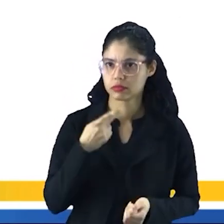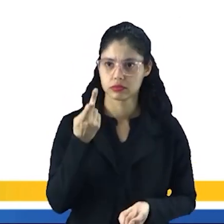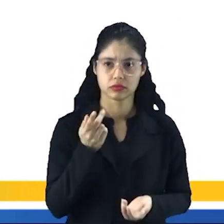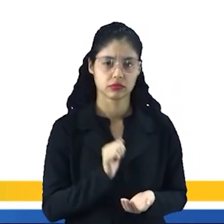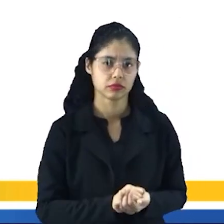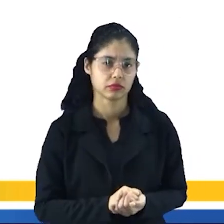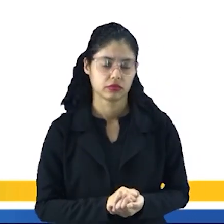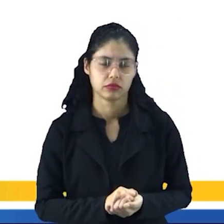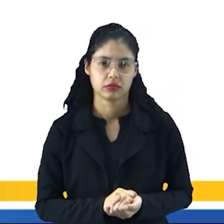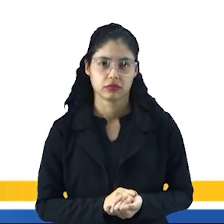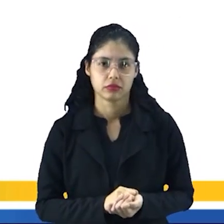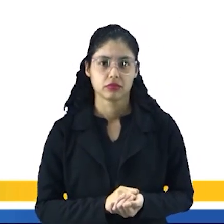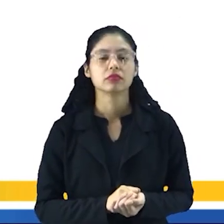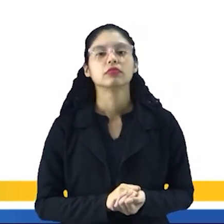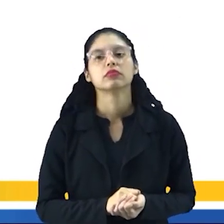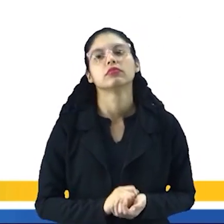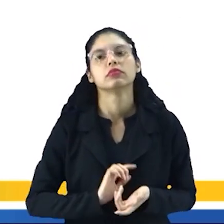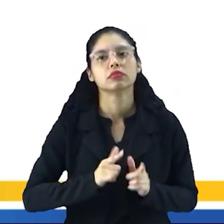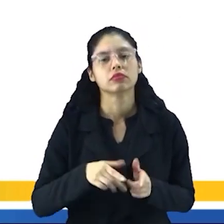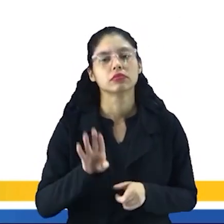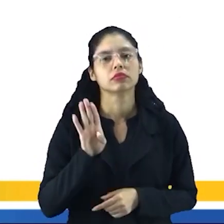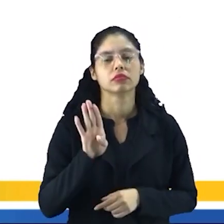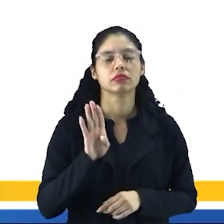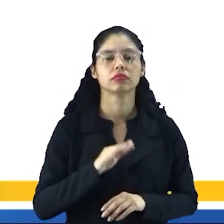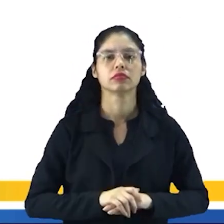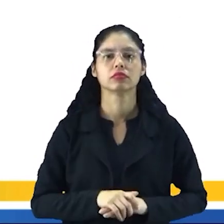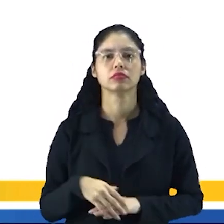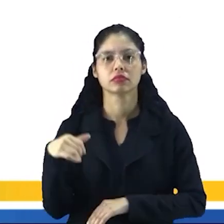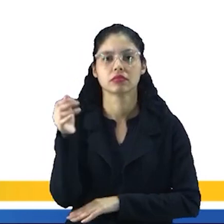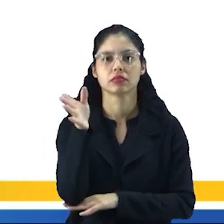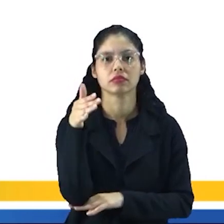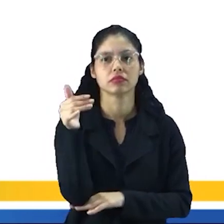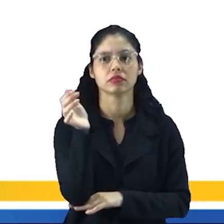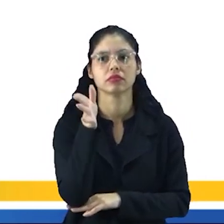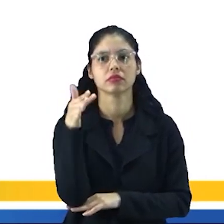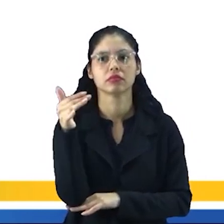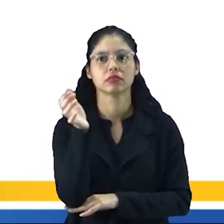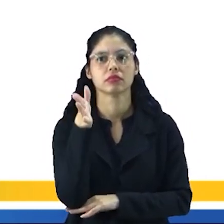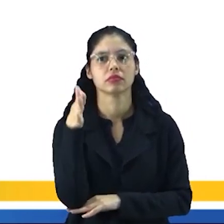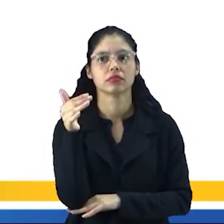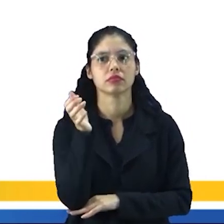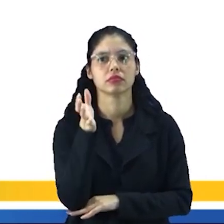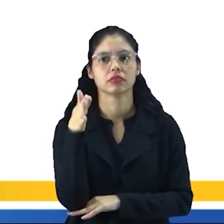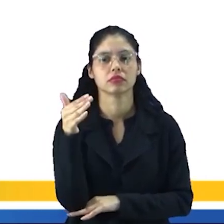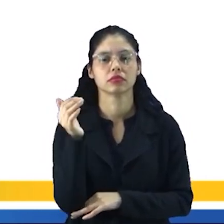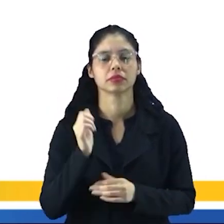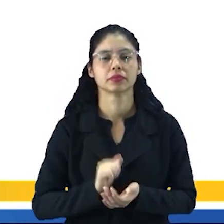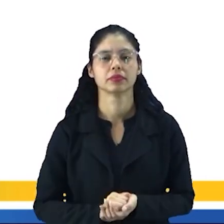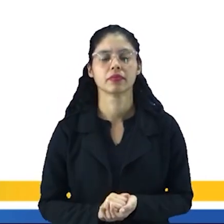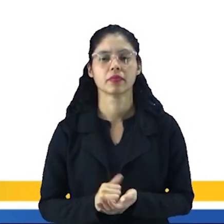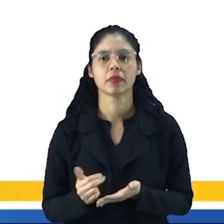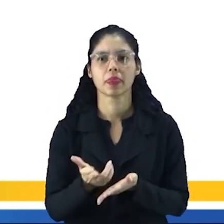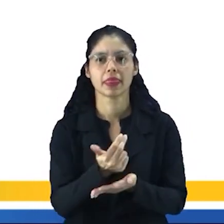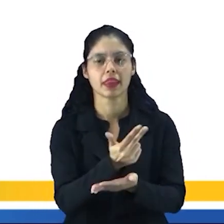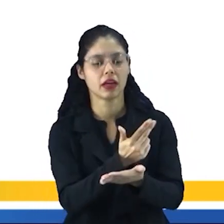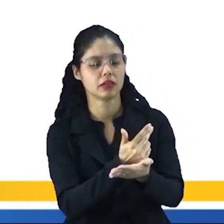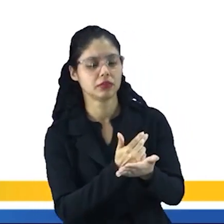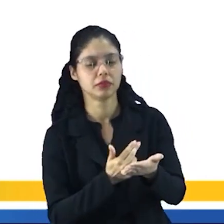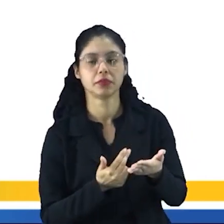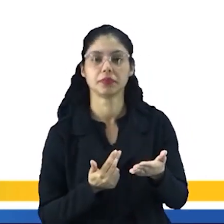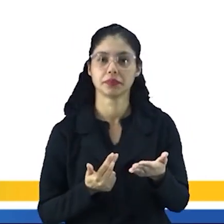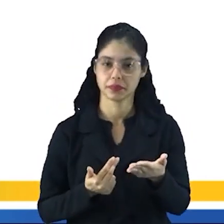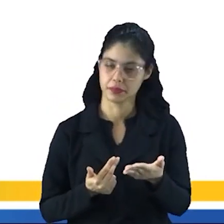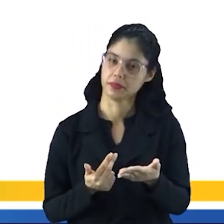uma cena surrealista? A letra B são bandeiras. Essas bandeiras, né, é do artista